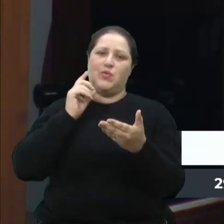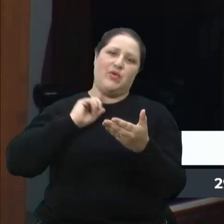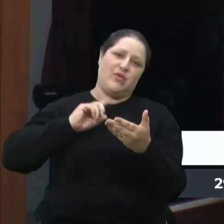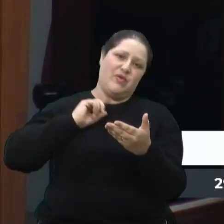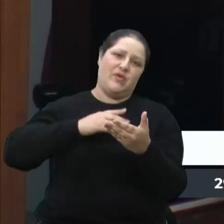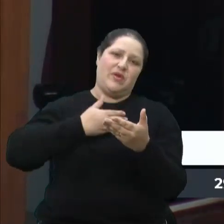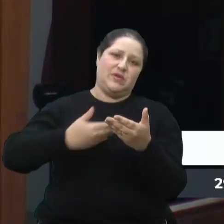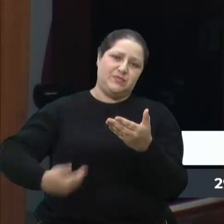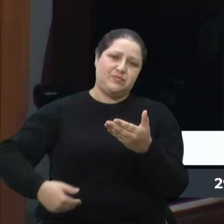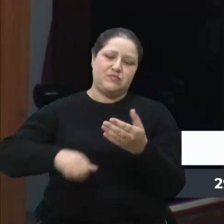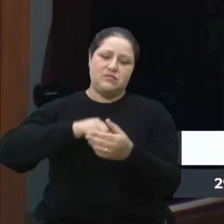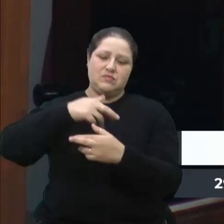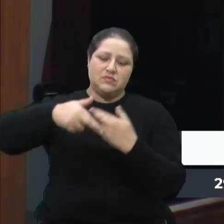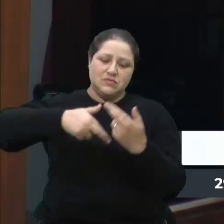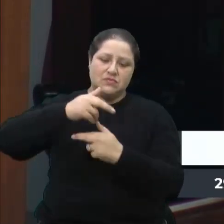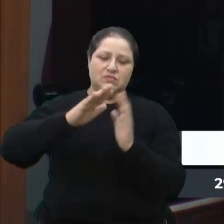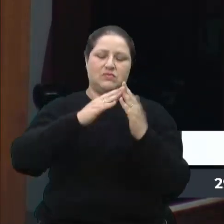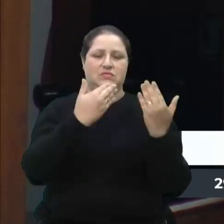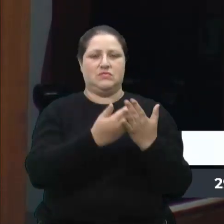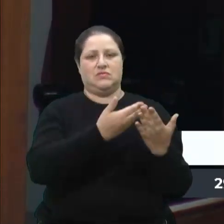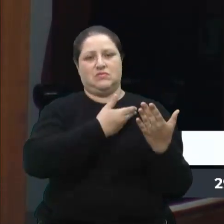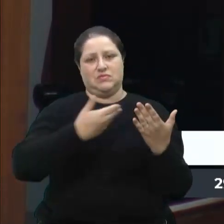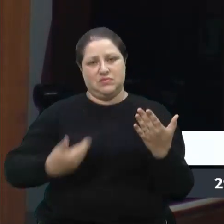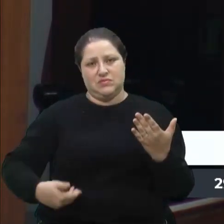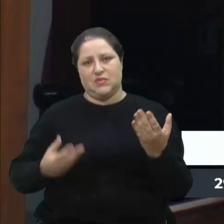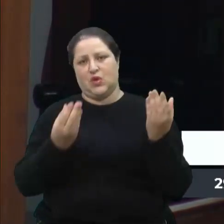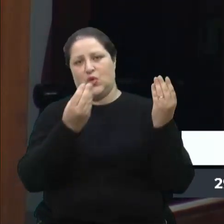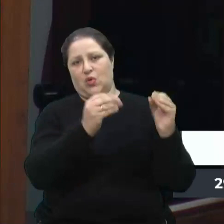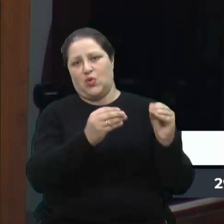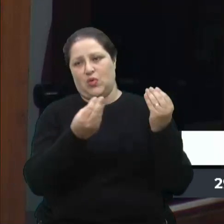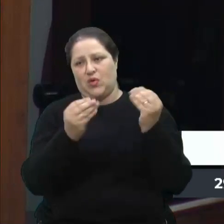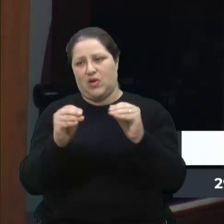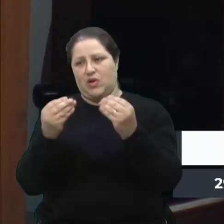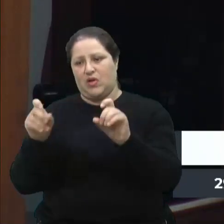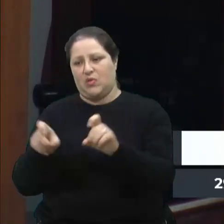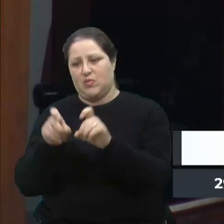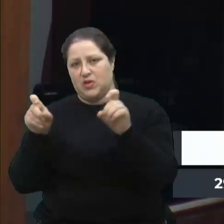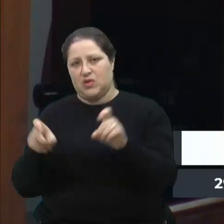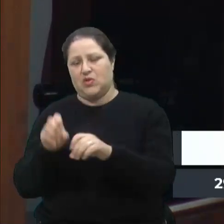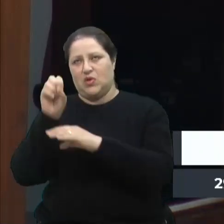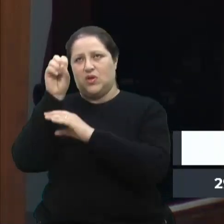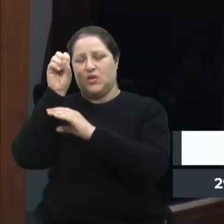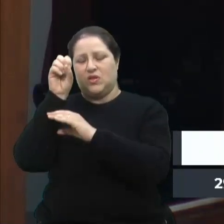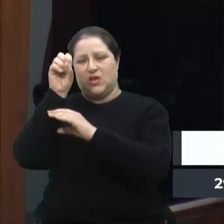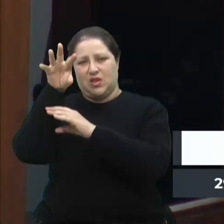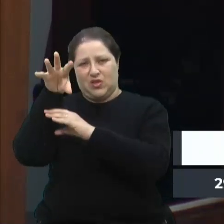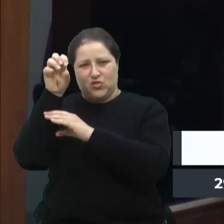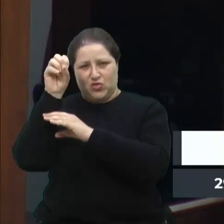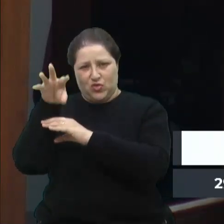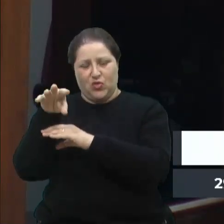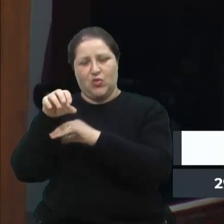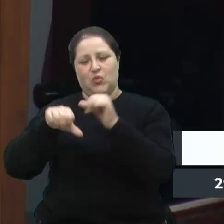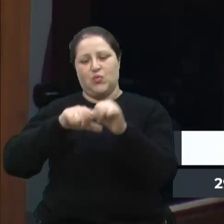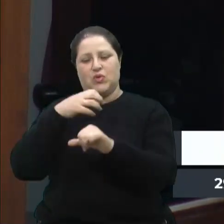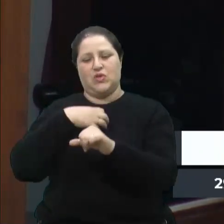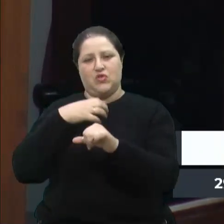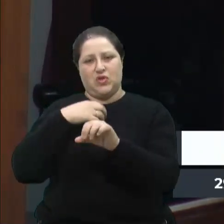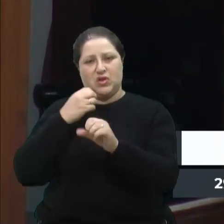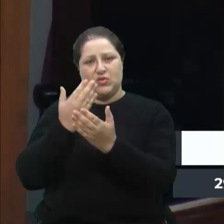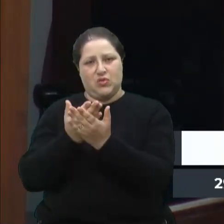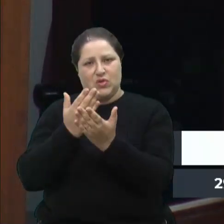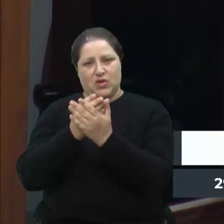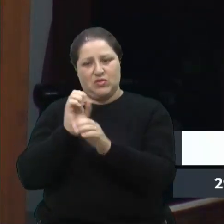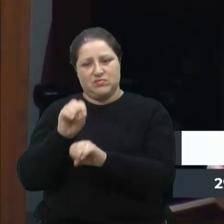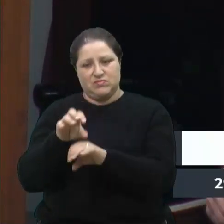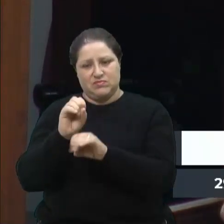públicas, ele começou a botar computadores em todas as escolas públicas, data show, trocou a forma com que é dado a aula